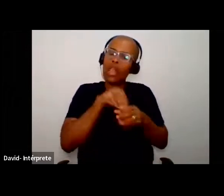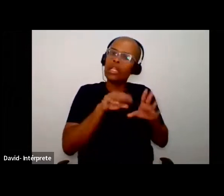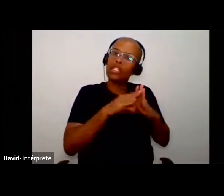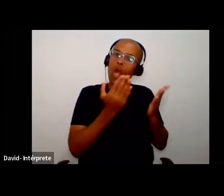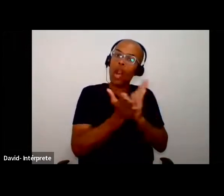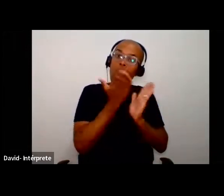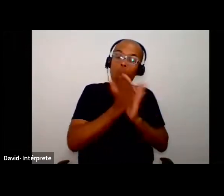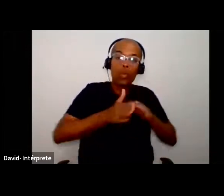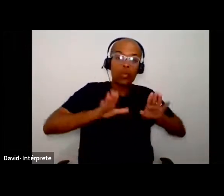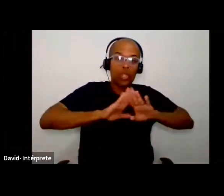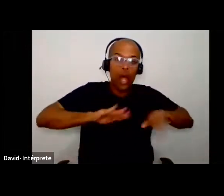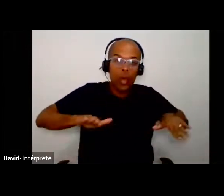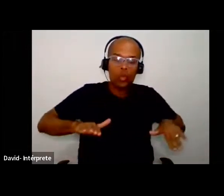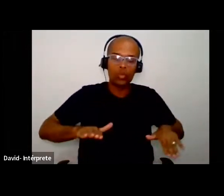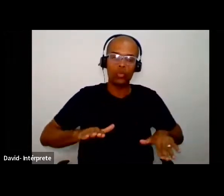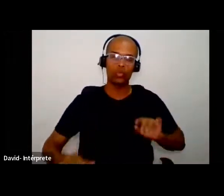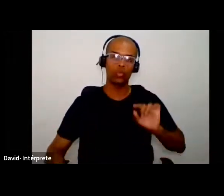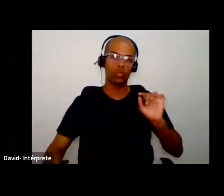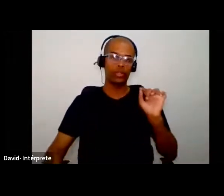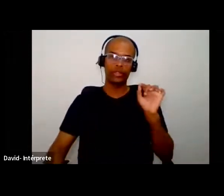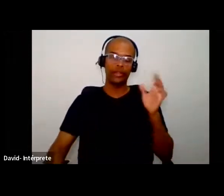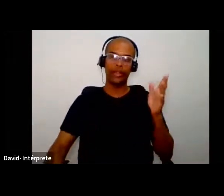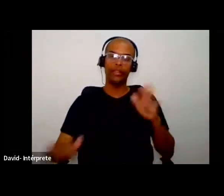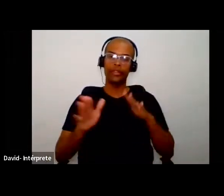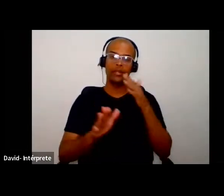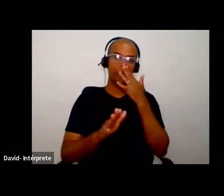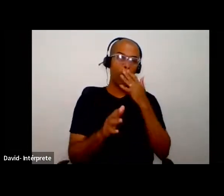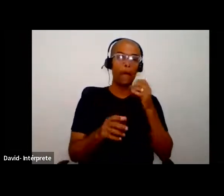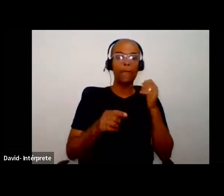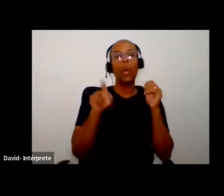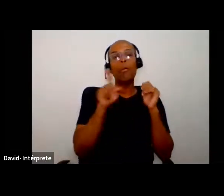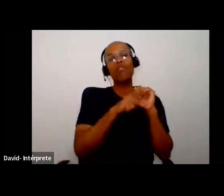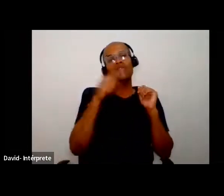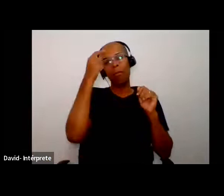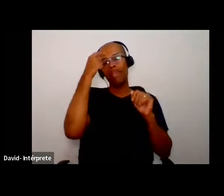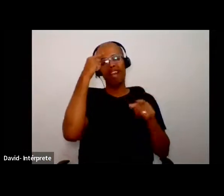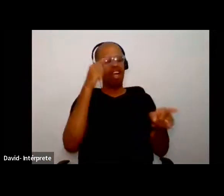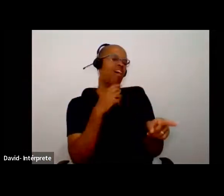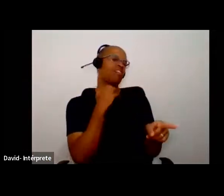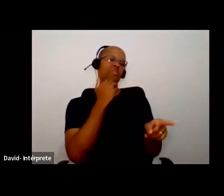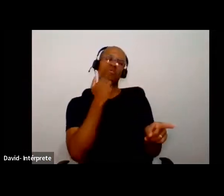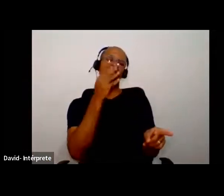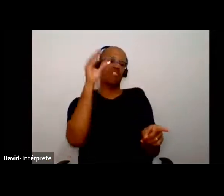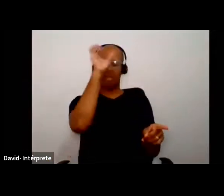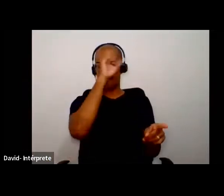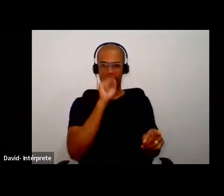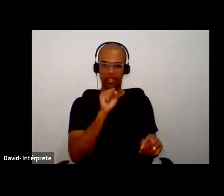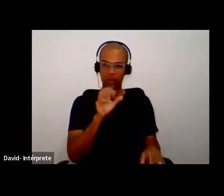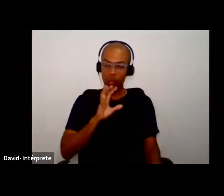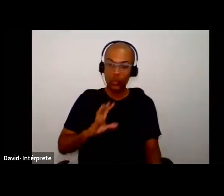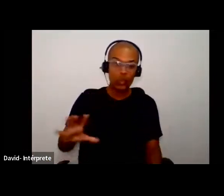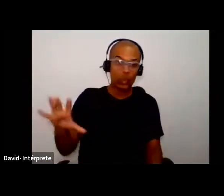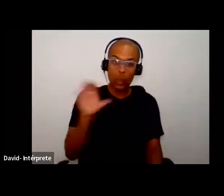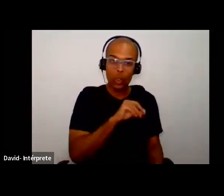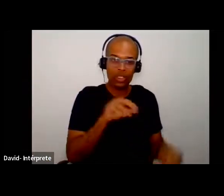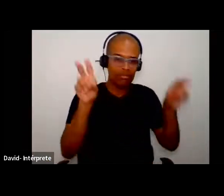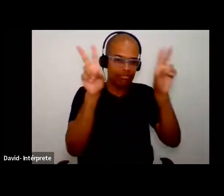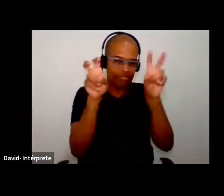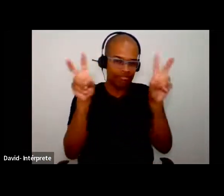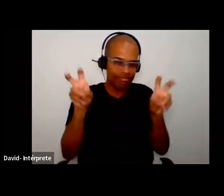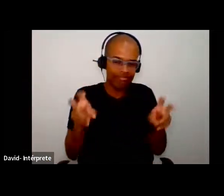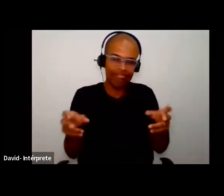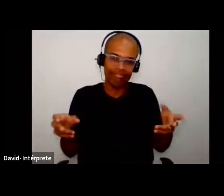que o professor acha que não conseguem aprender, quer dizer, todas essas questões, né, de